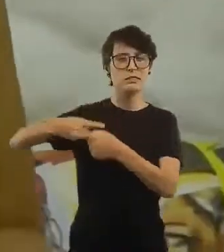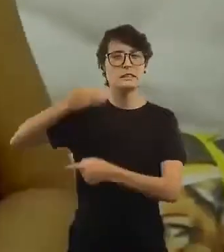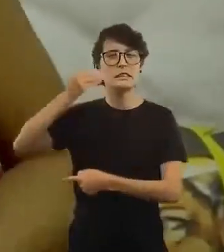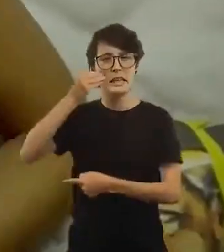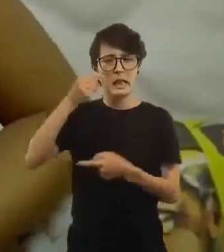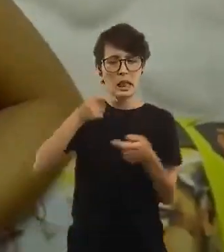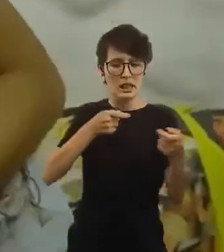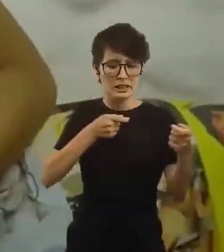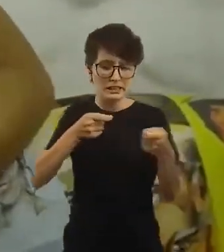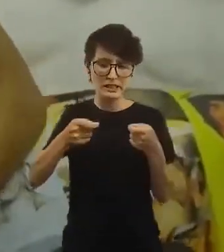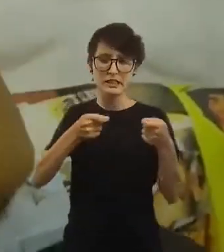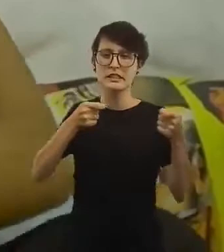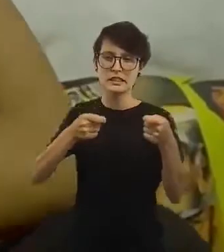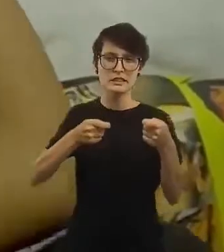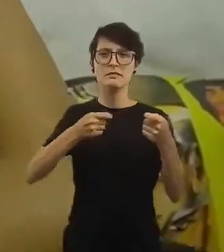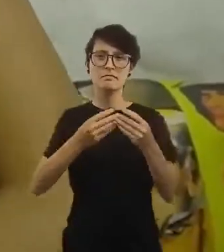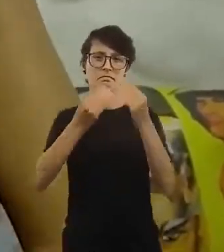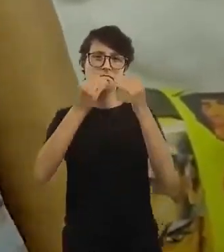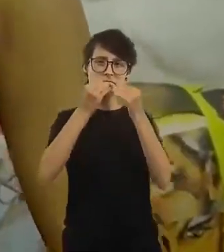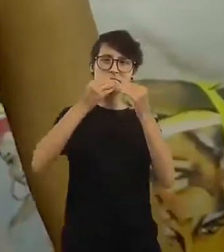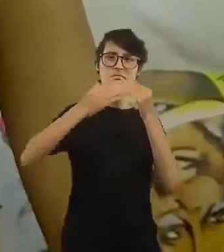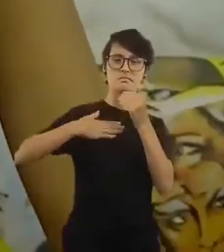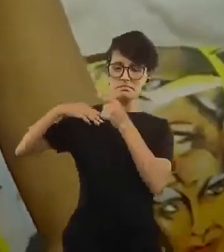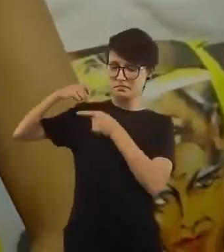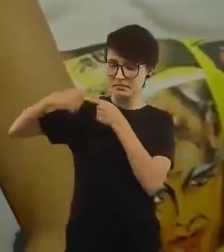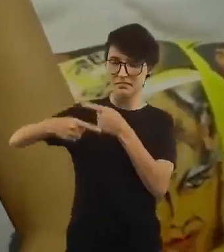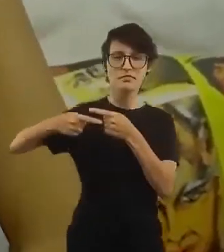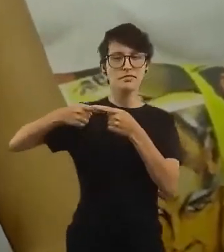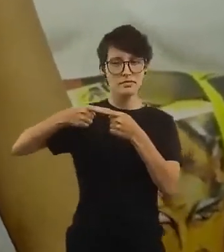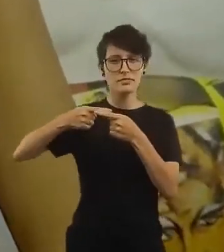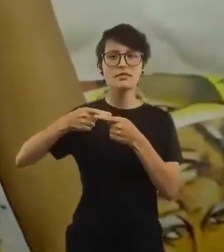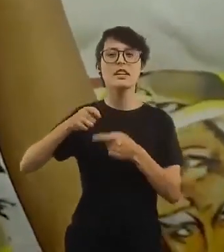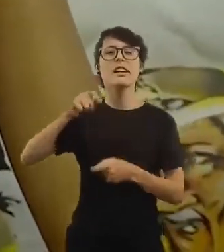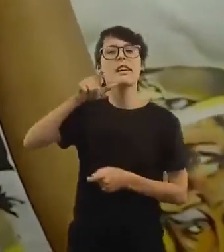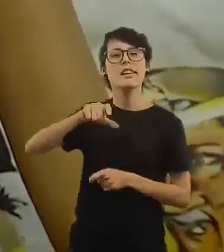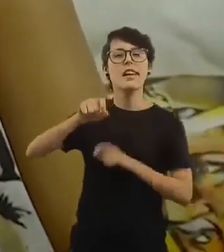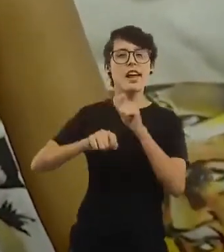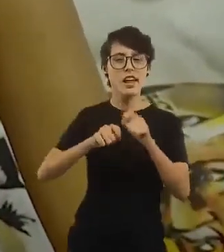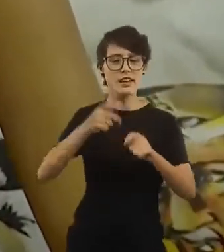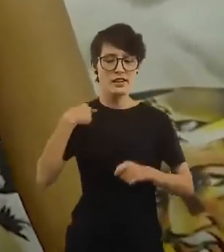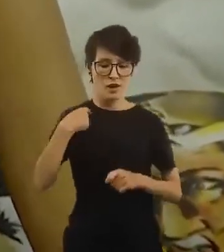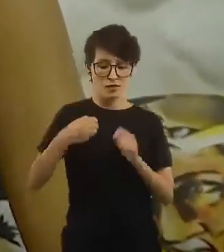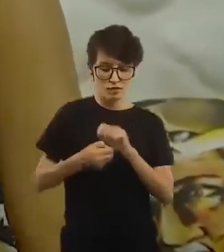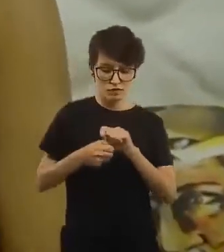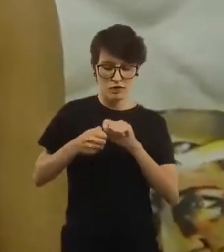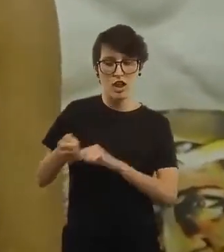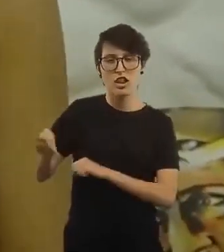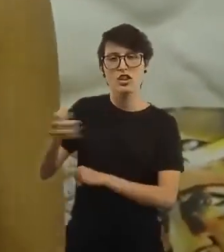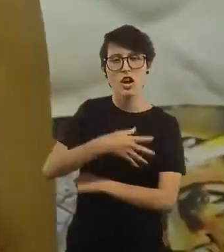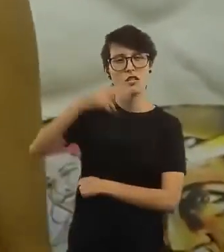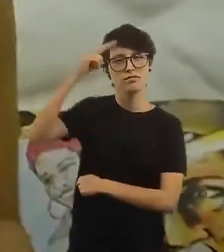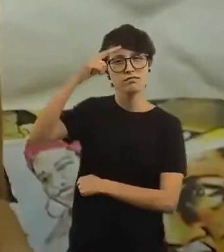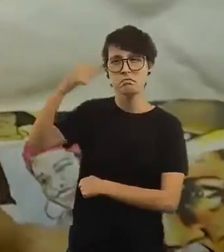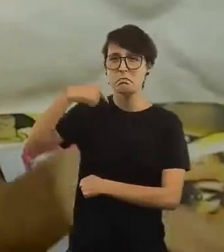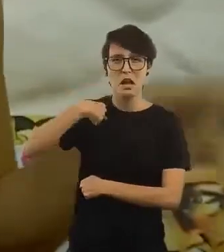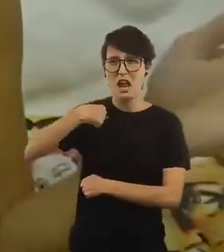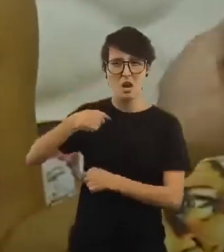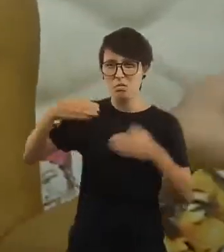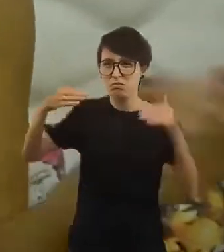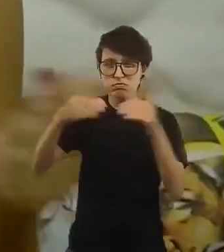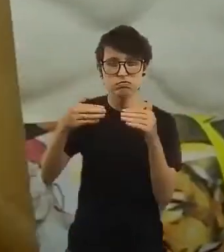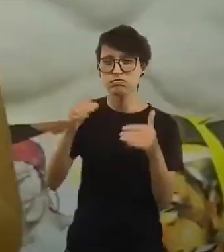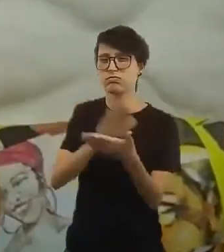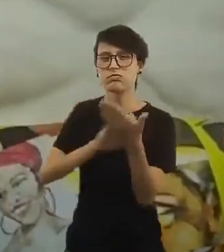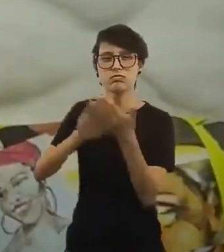louco pra calar meu descendente. Reescrevendo a história que eu não assinei. Da onde eu venho,